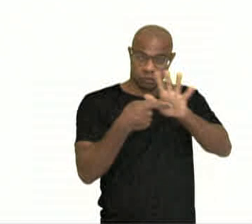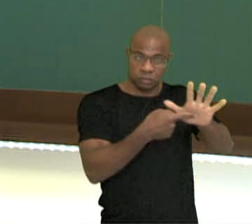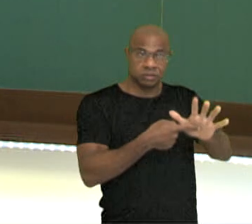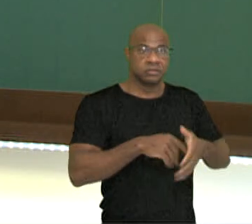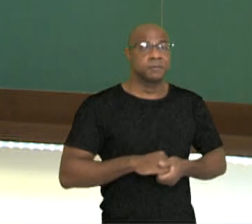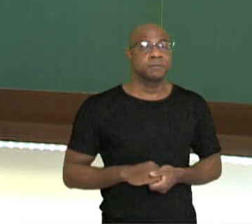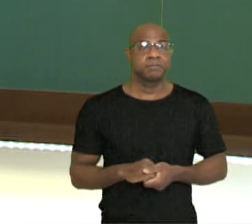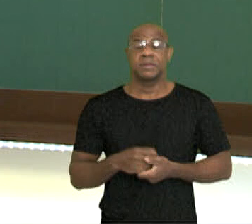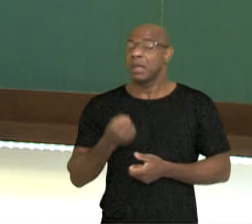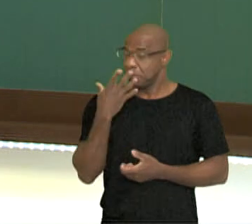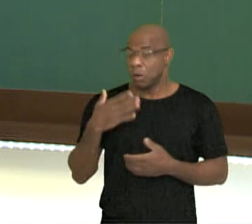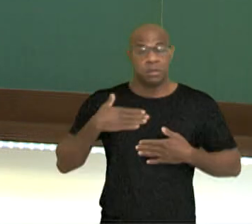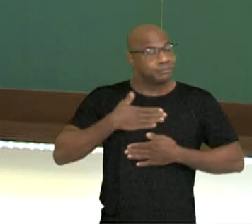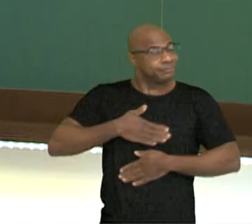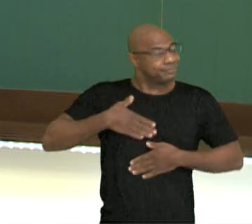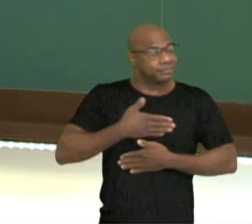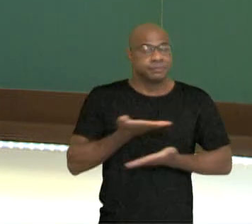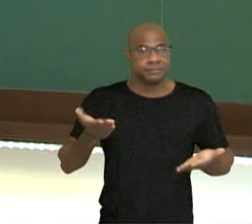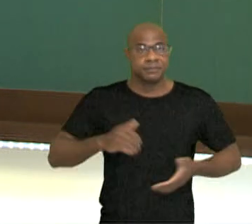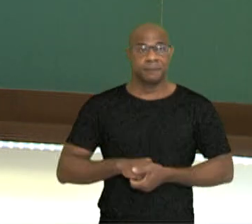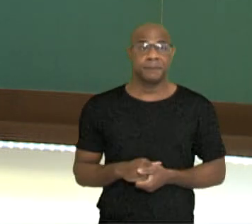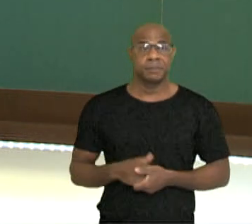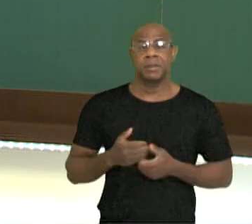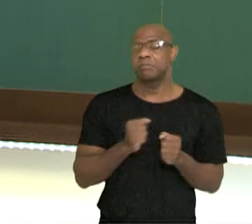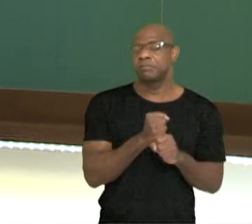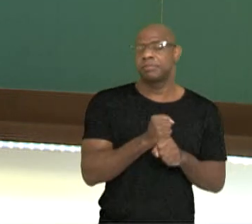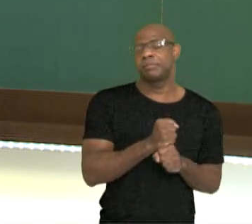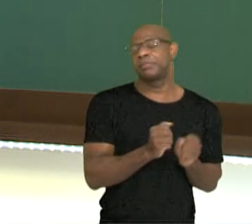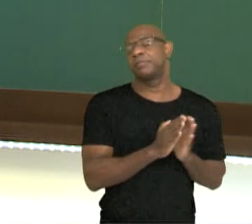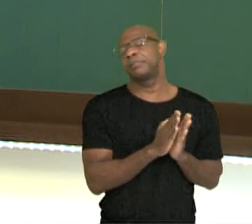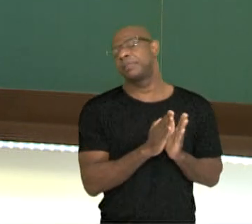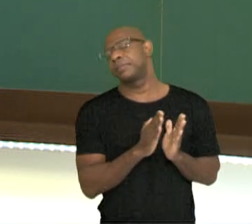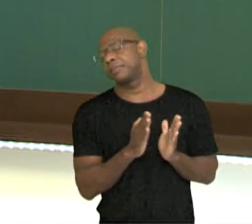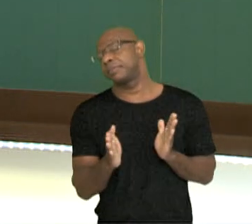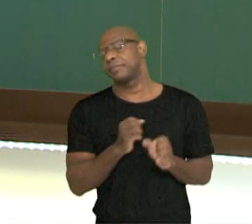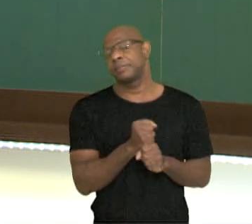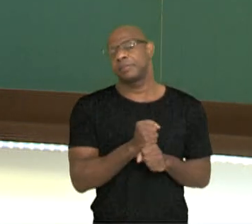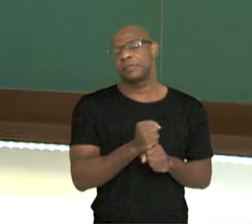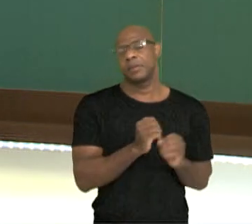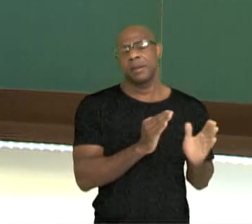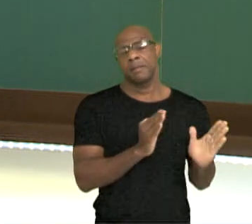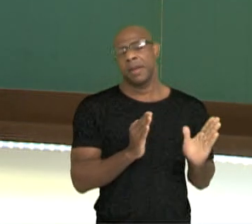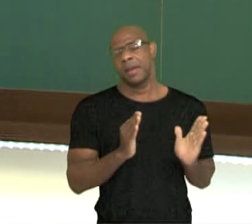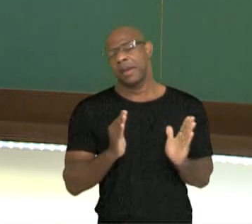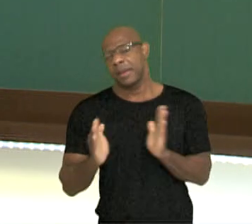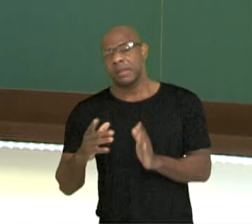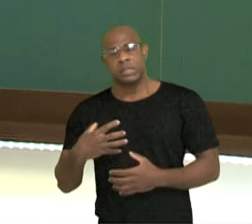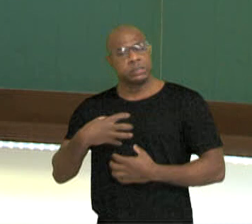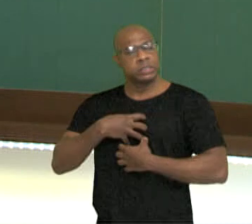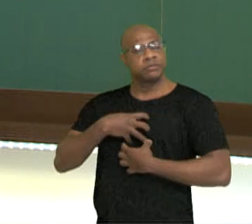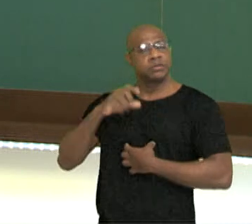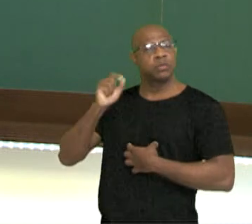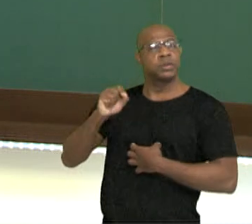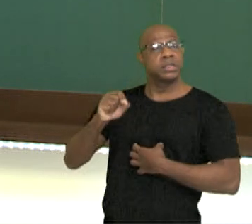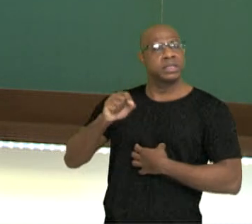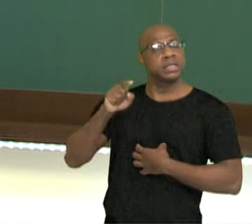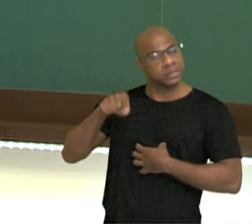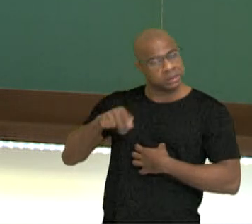ter. Ao longo dos anos, em várias ocasiões, senti exatamente